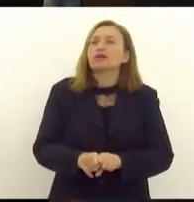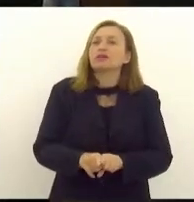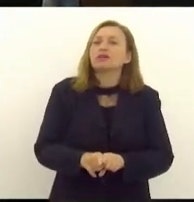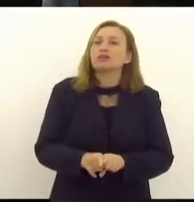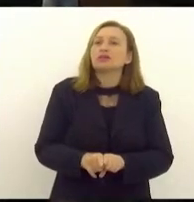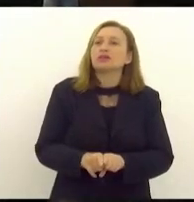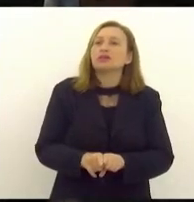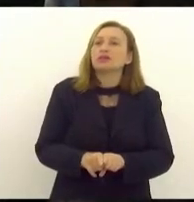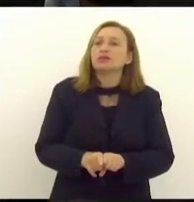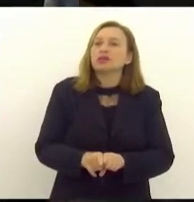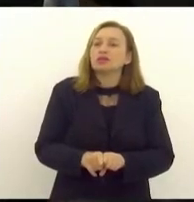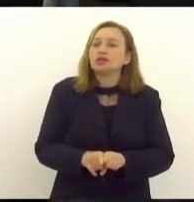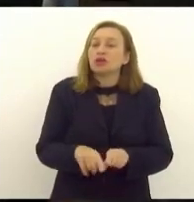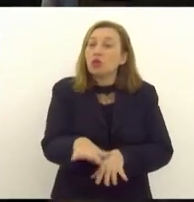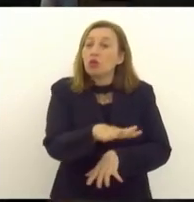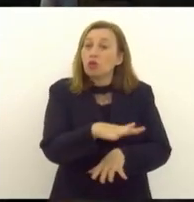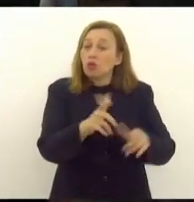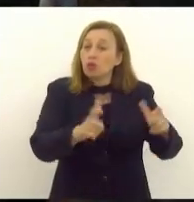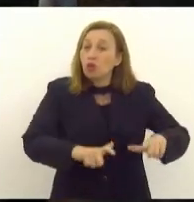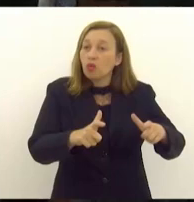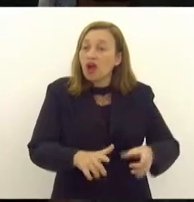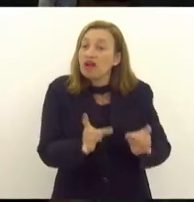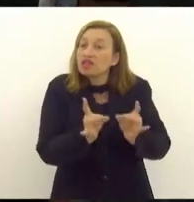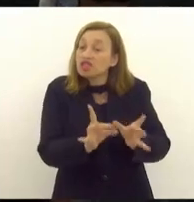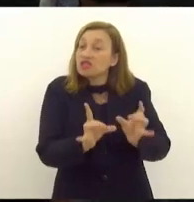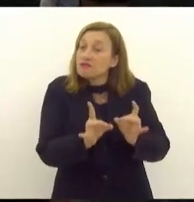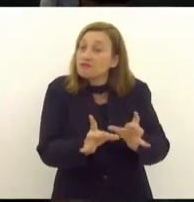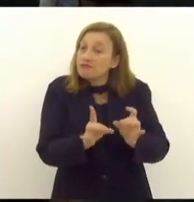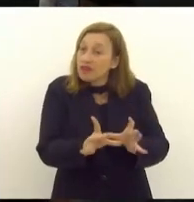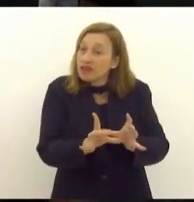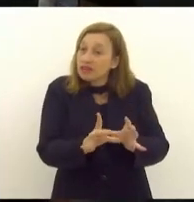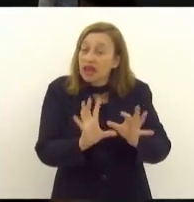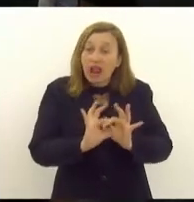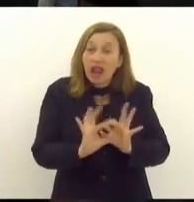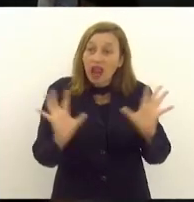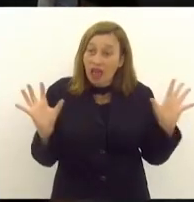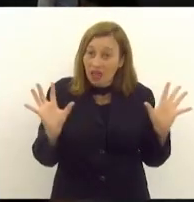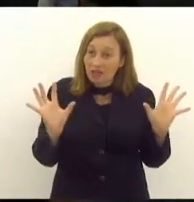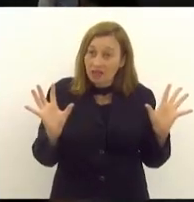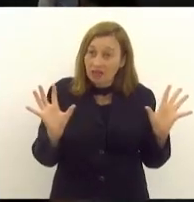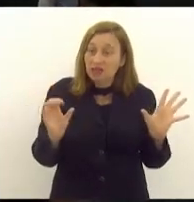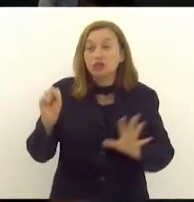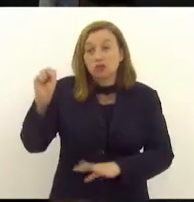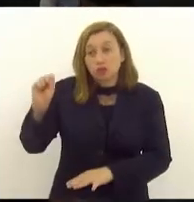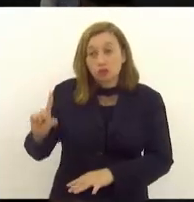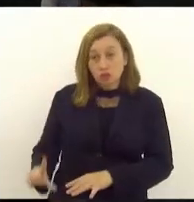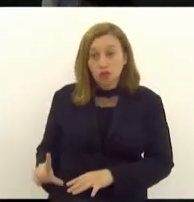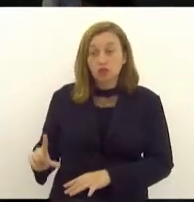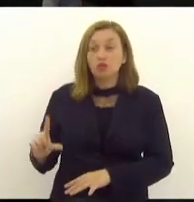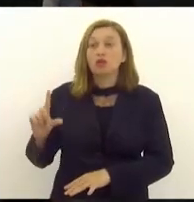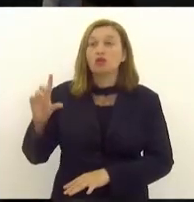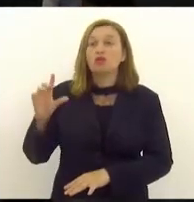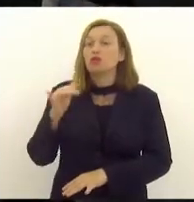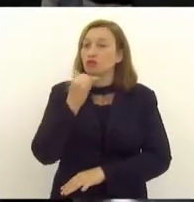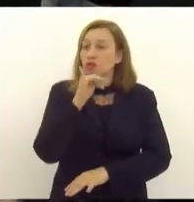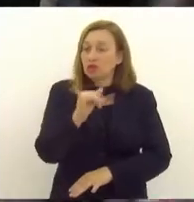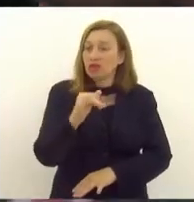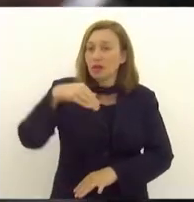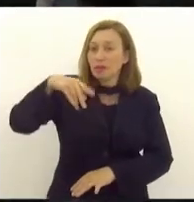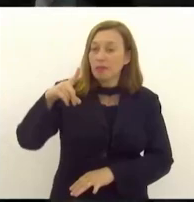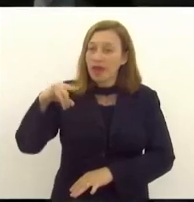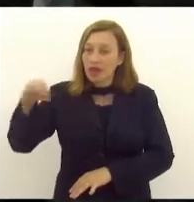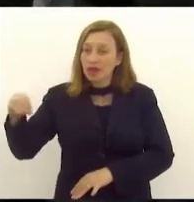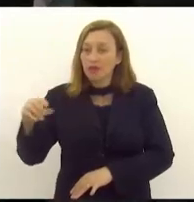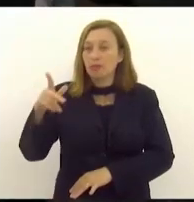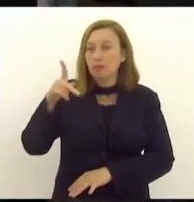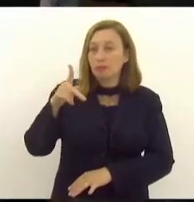é o maior comércio de de céu aberto do Sul Fluminense do médio Paraíba e um dos